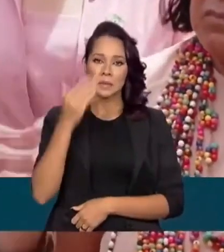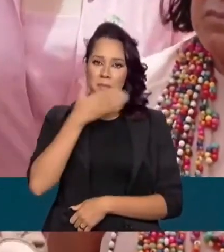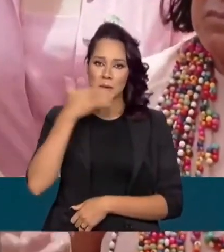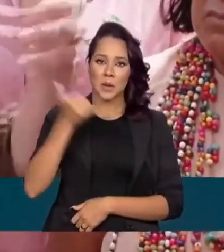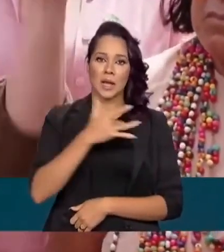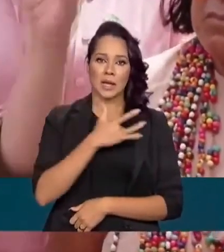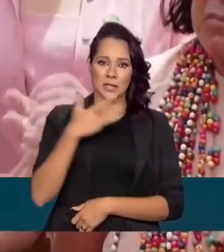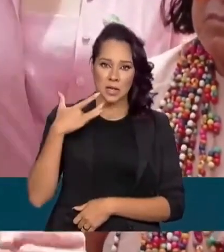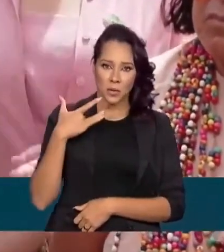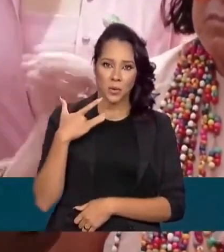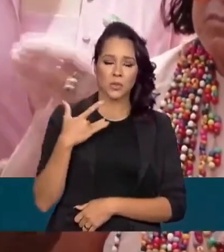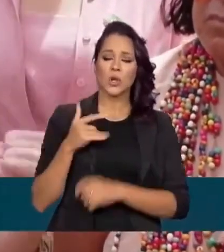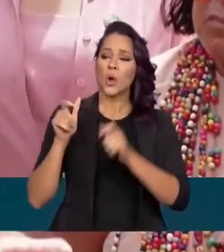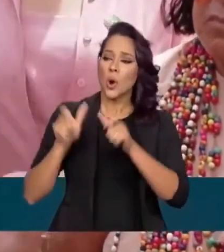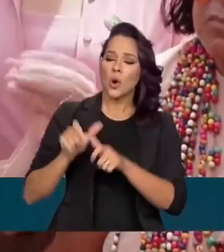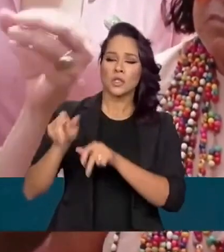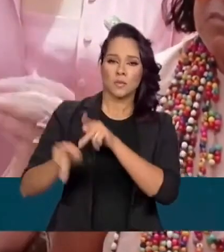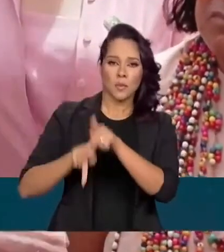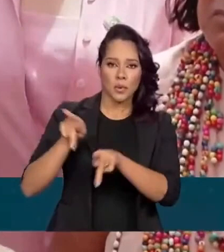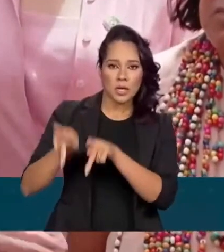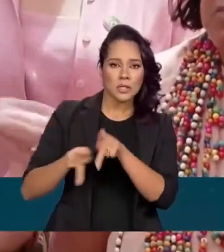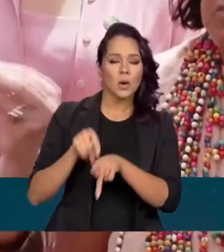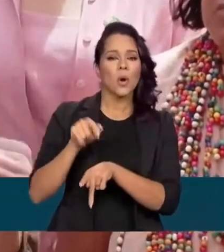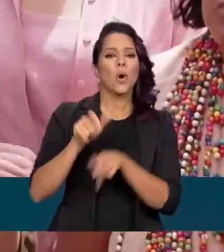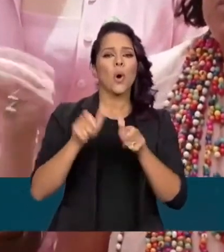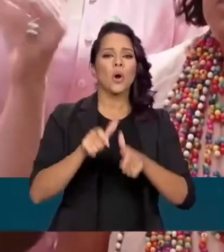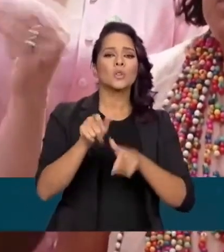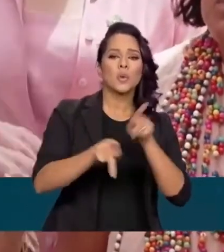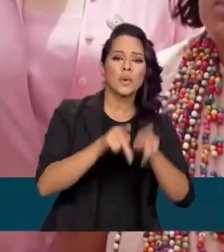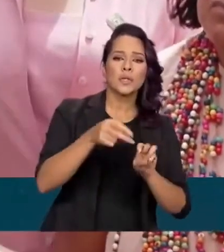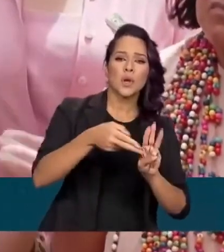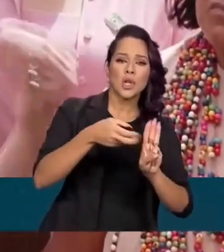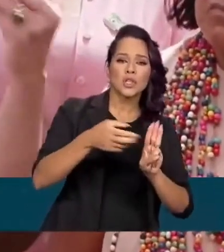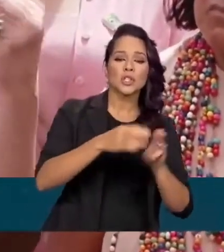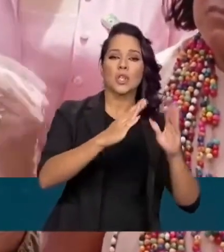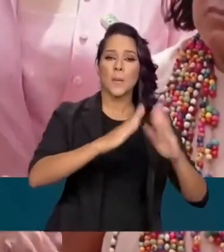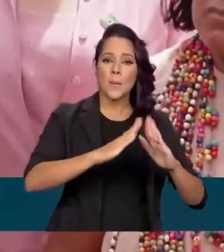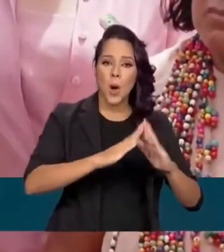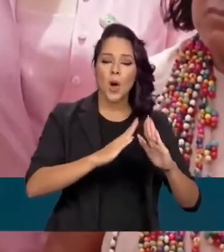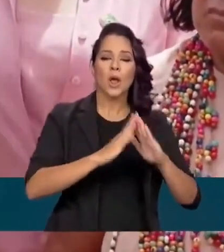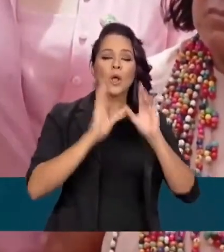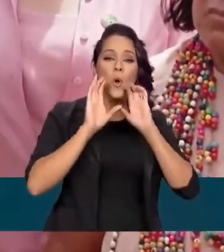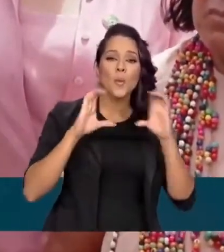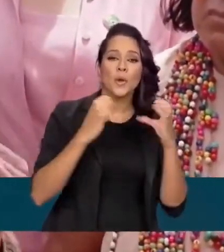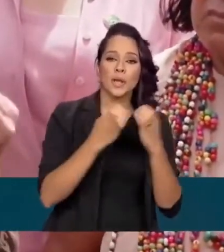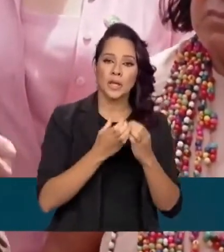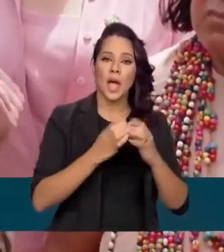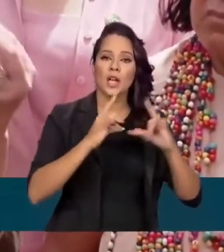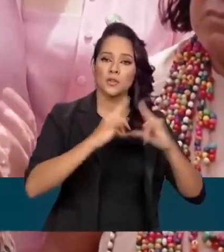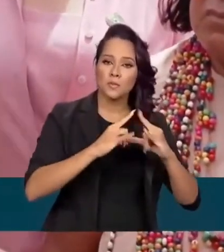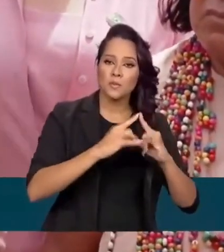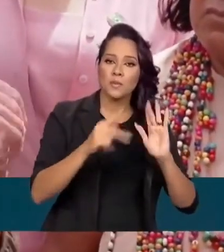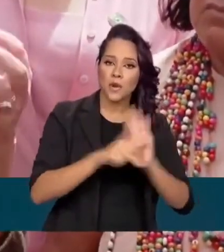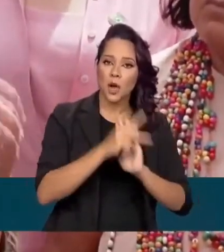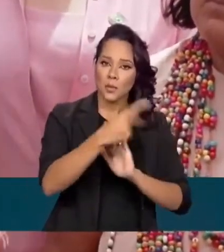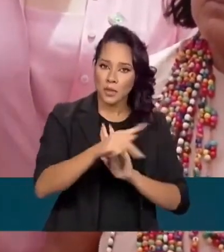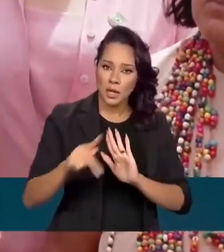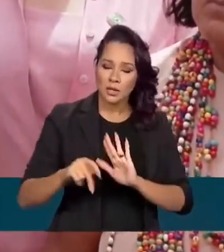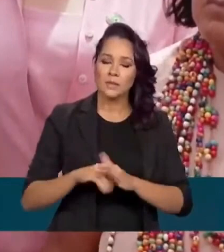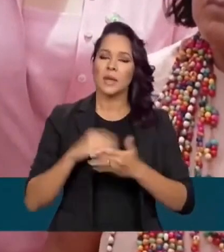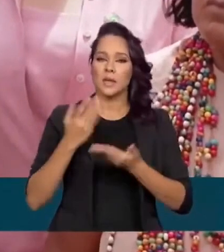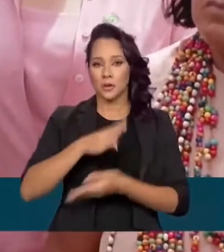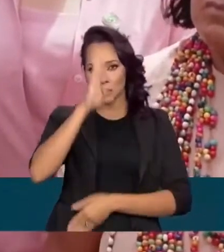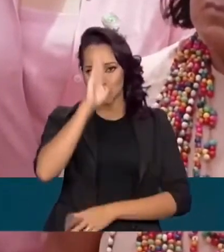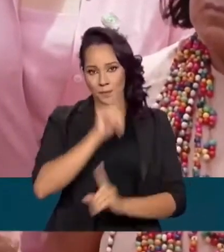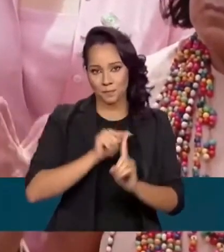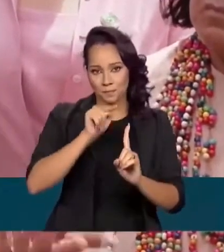a saúde onde as populações, onde os povos indígenas moram, nas suas comunidades. Então, esse vai ser toda a linha